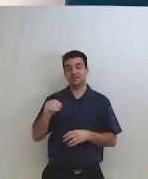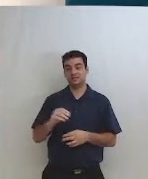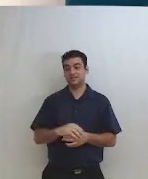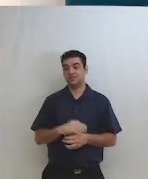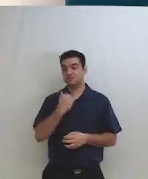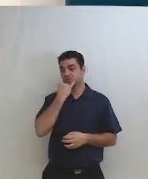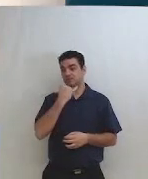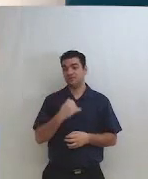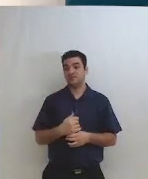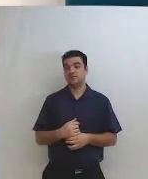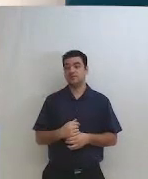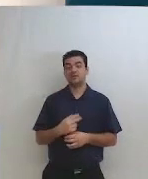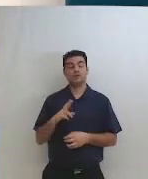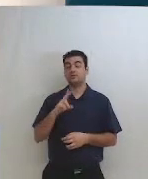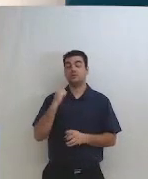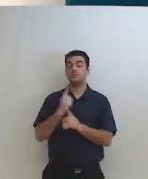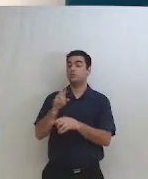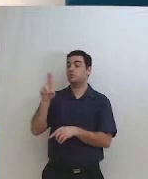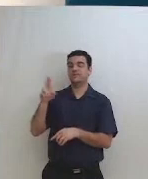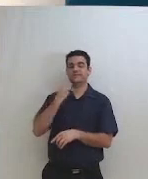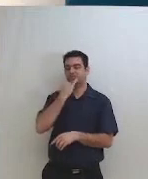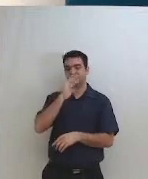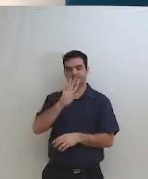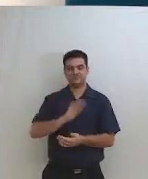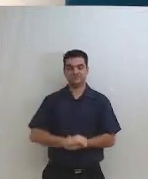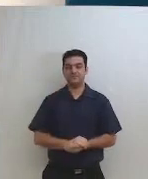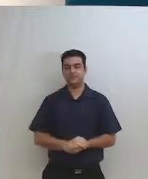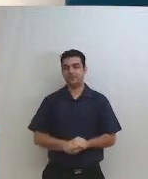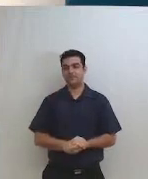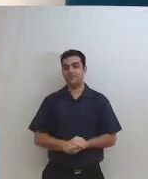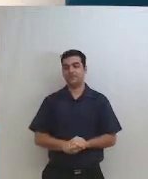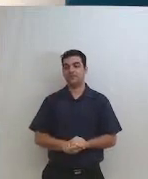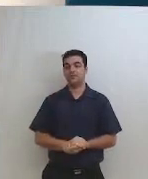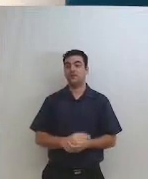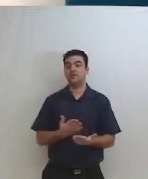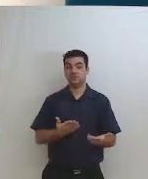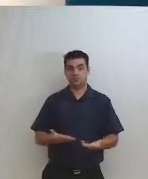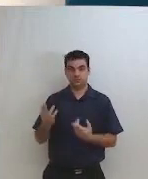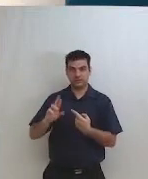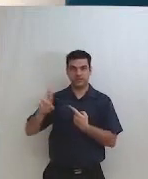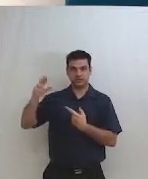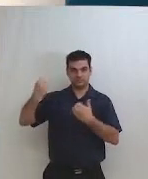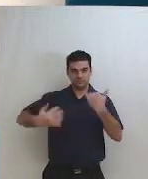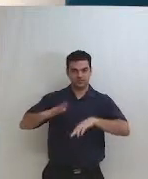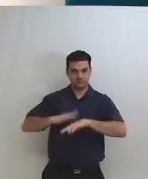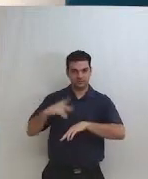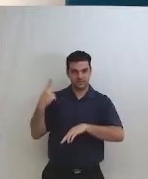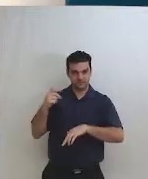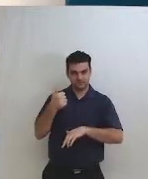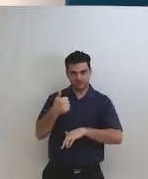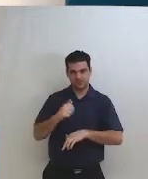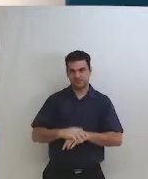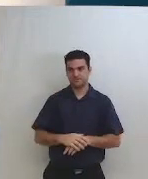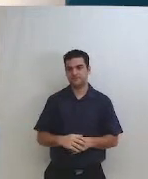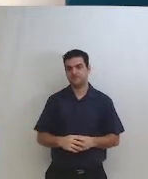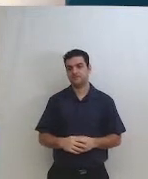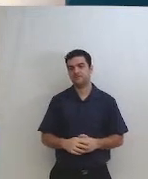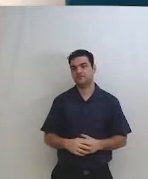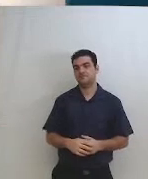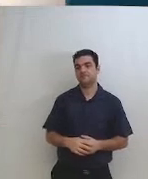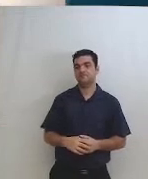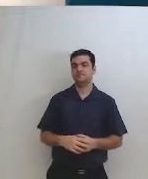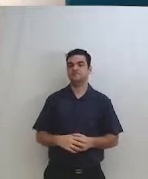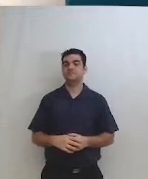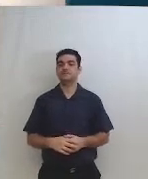Gualberto Torres. Eu vou devolver a palavra ao relator para ele fazer as suas ponderações. Pois não, doutor Sebastião. Doutor Jonathan,